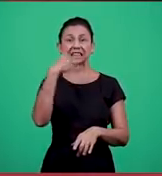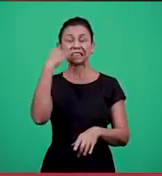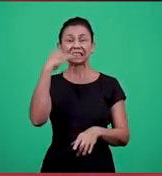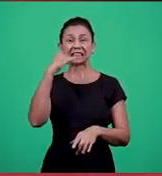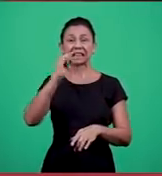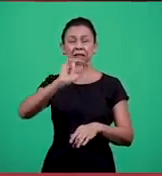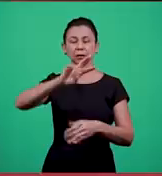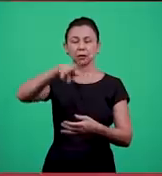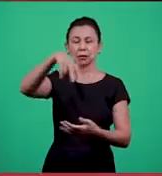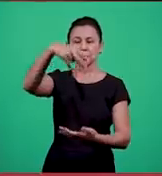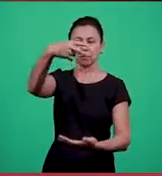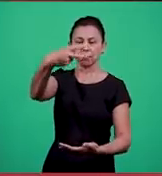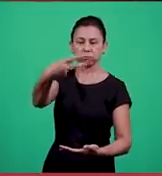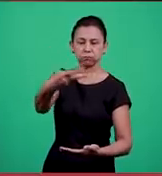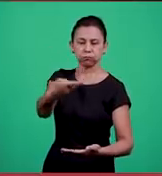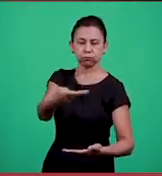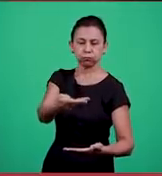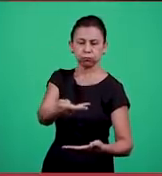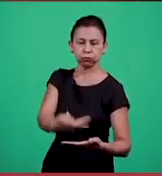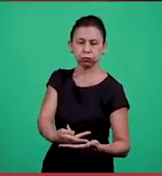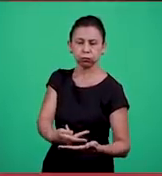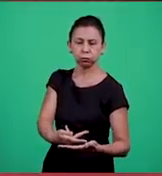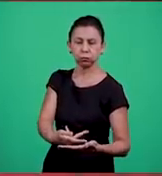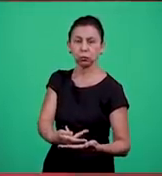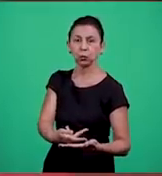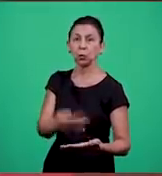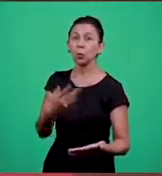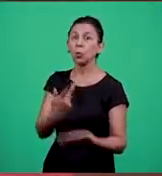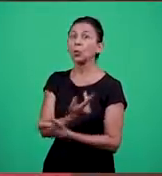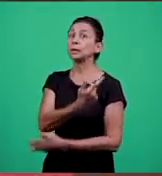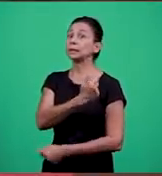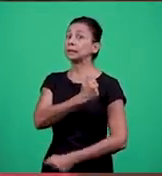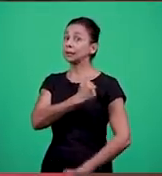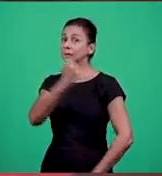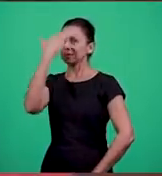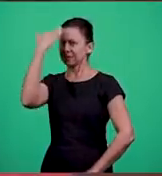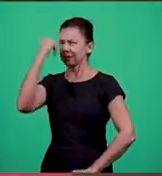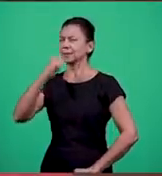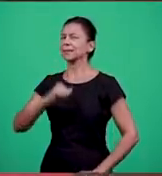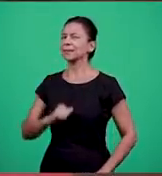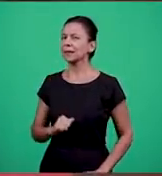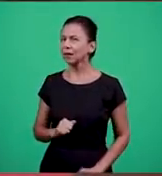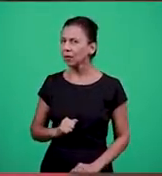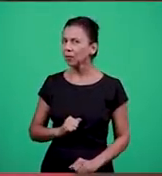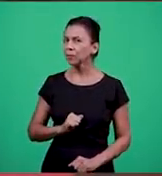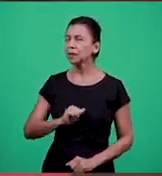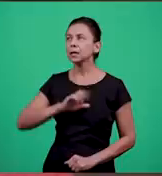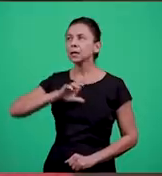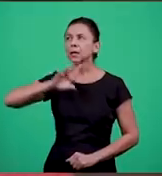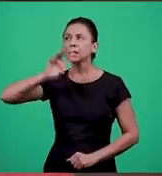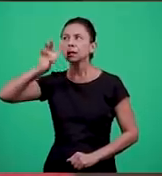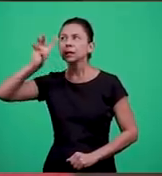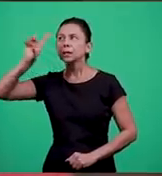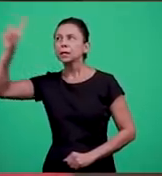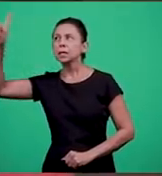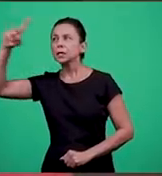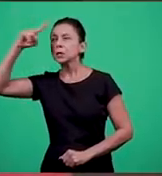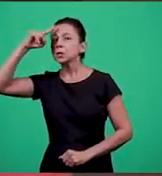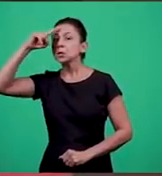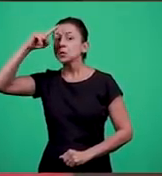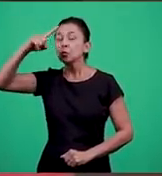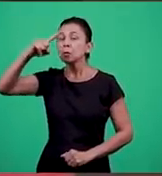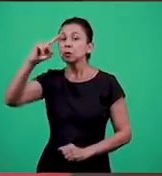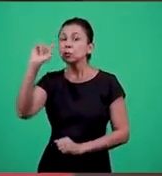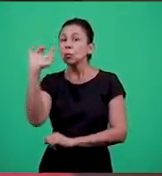altar. Mas sabe o que aconteceu? Deus providenciou